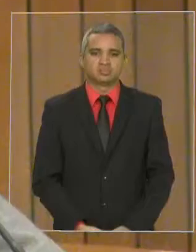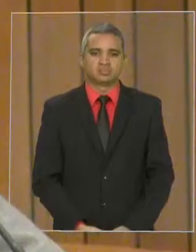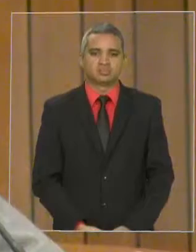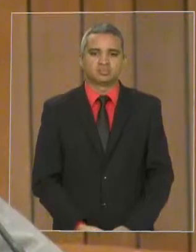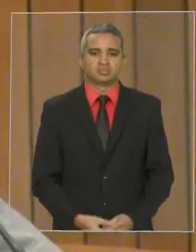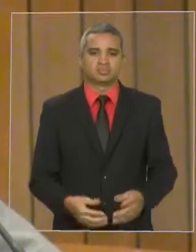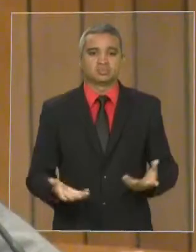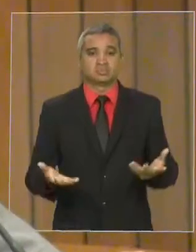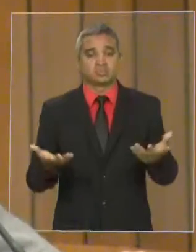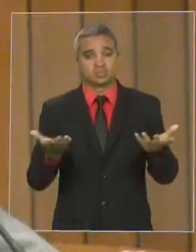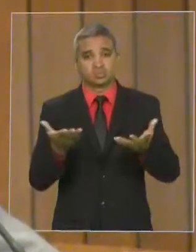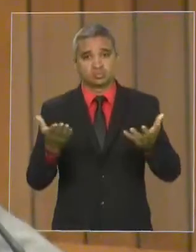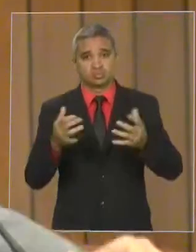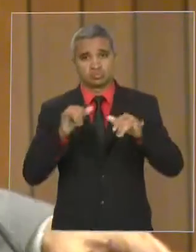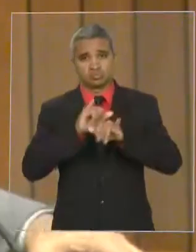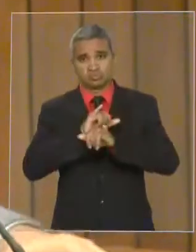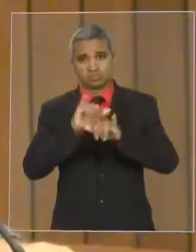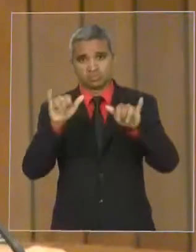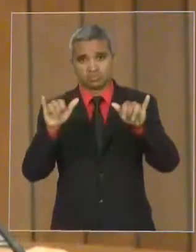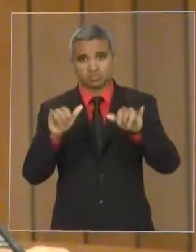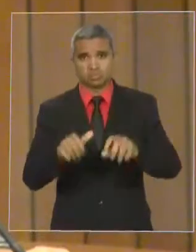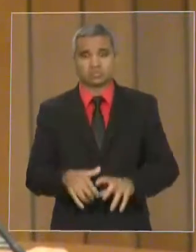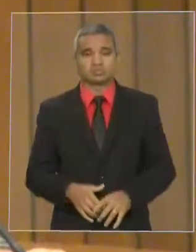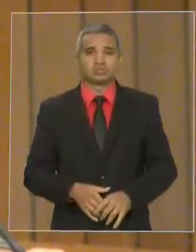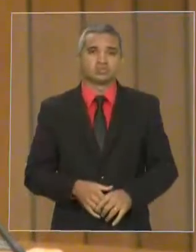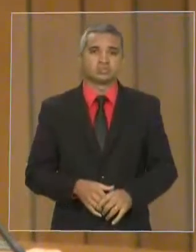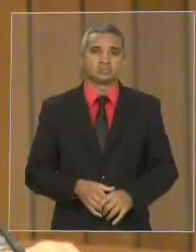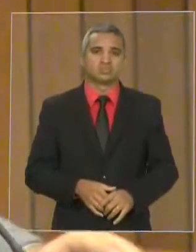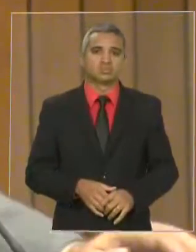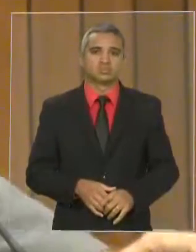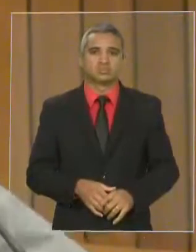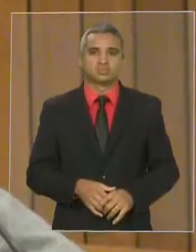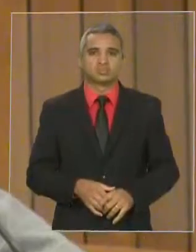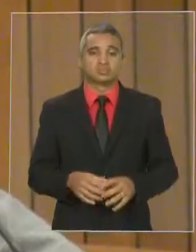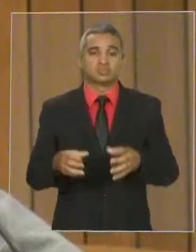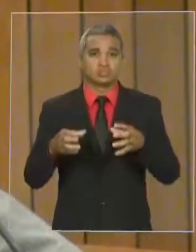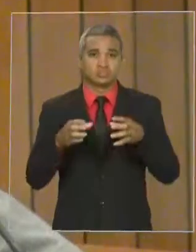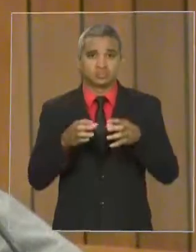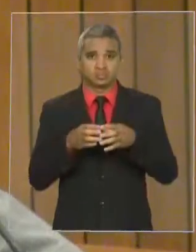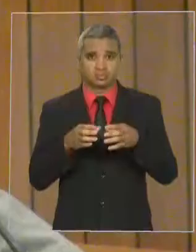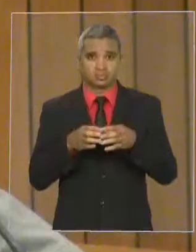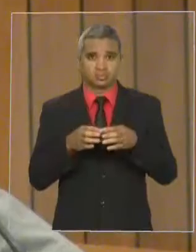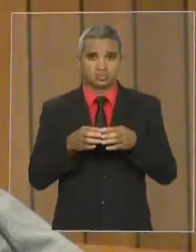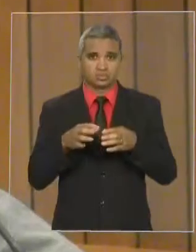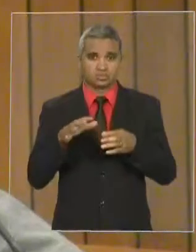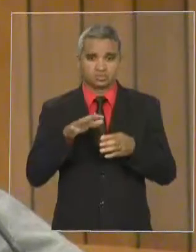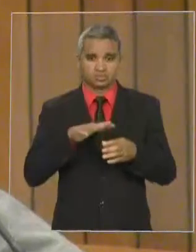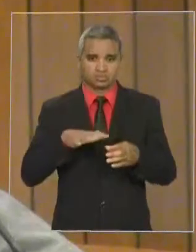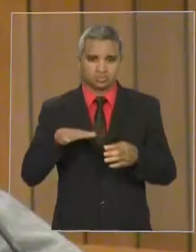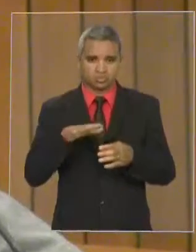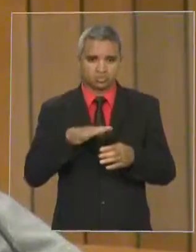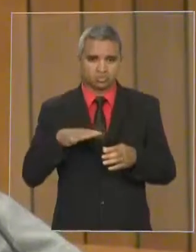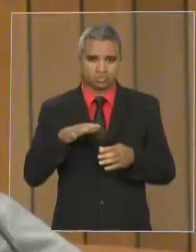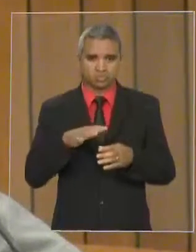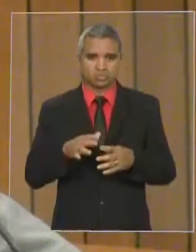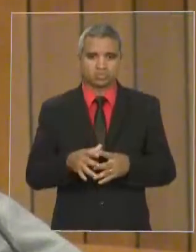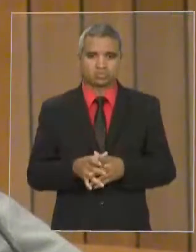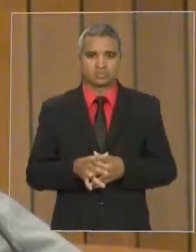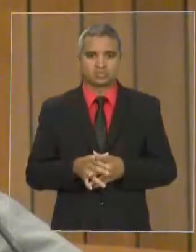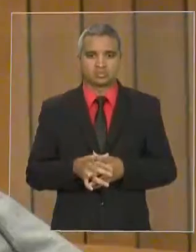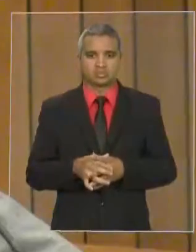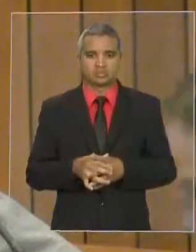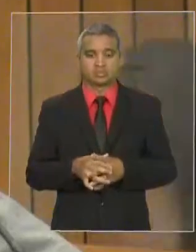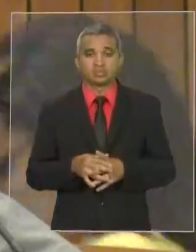fazer essa menção no sentido de que toda a parte que foi requerida por parte